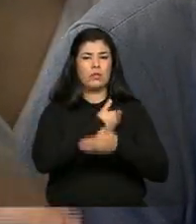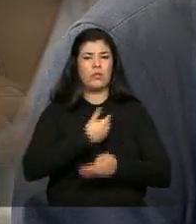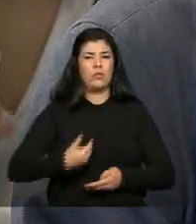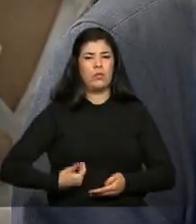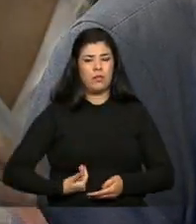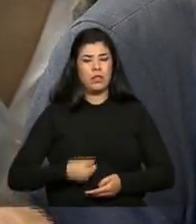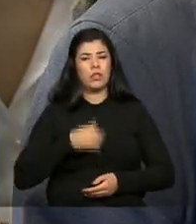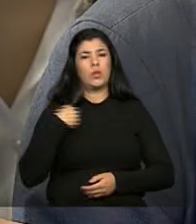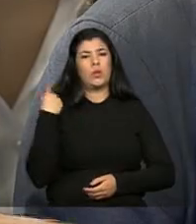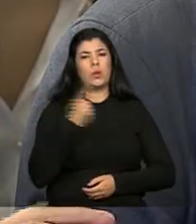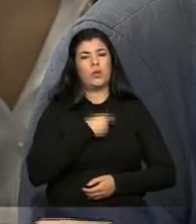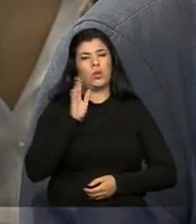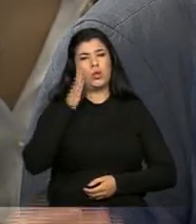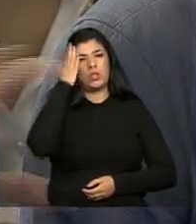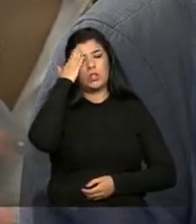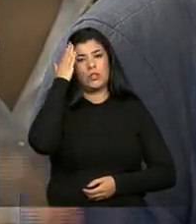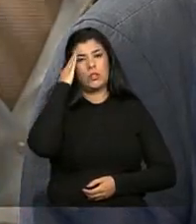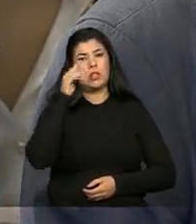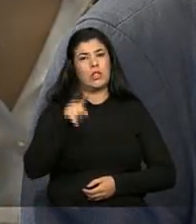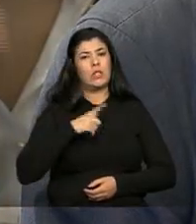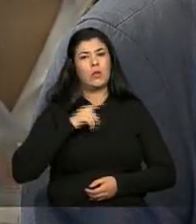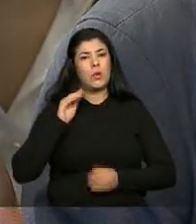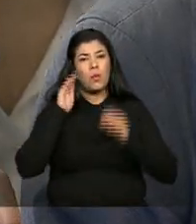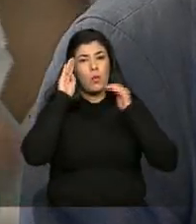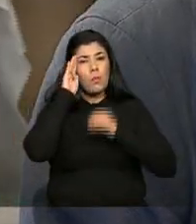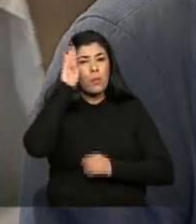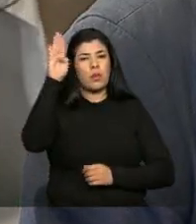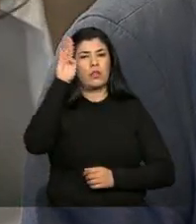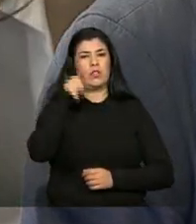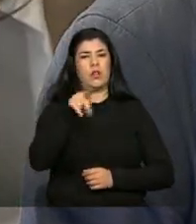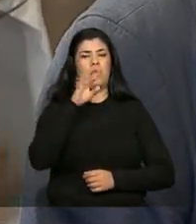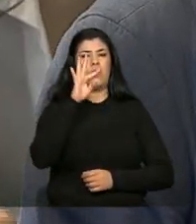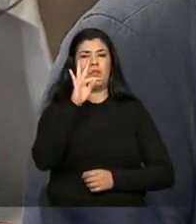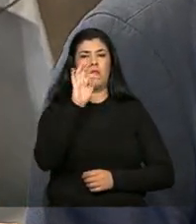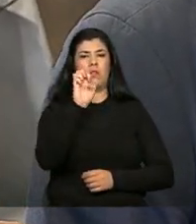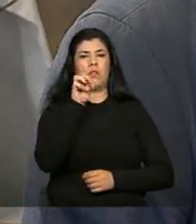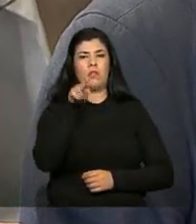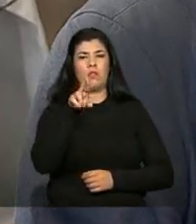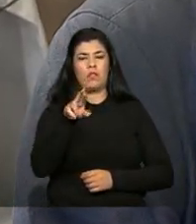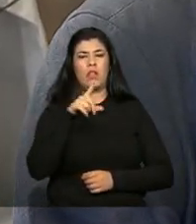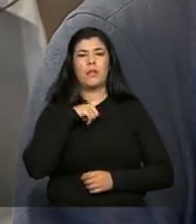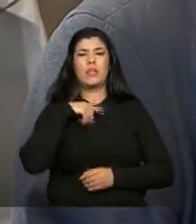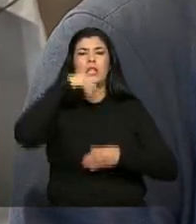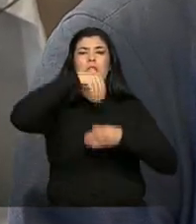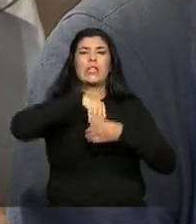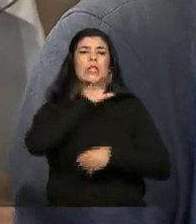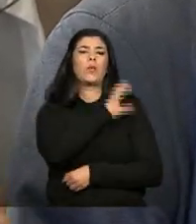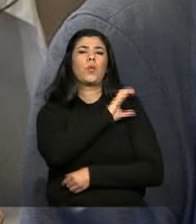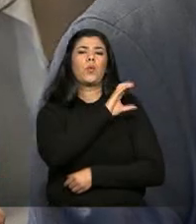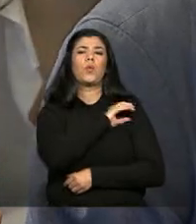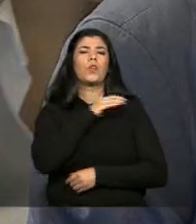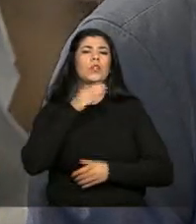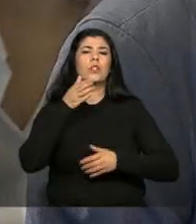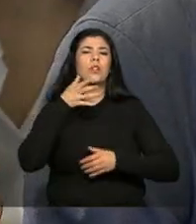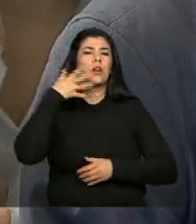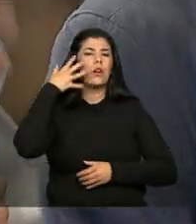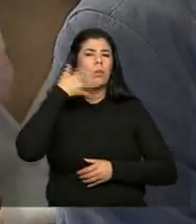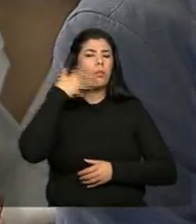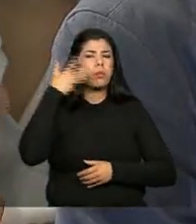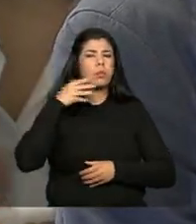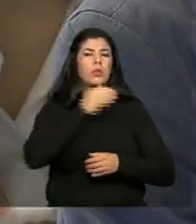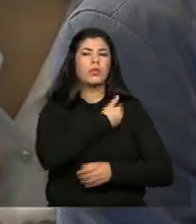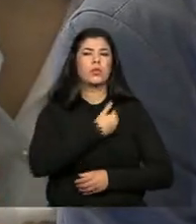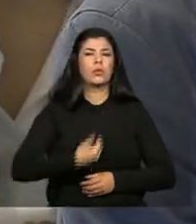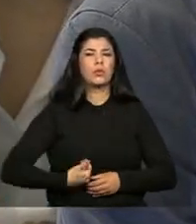Michel Temer a gente sabe ele não tem sido priorizados Nas questões políticas ele vai fazer parte da Coordenação política do governo vai ser mais ouvido